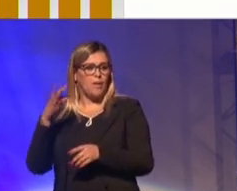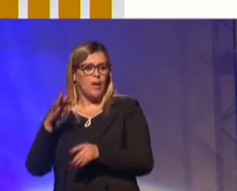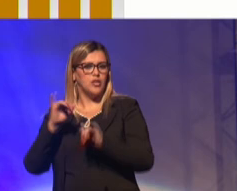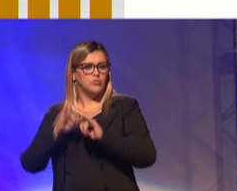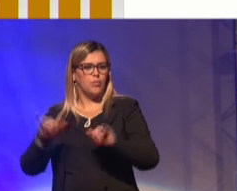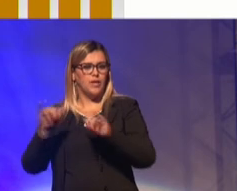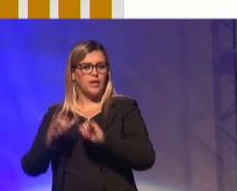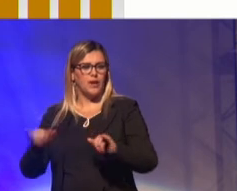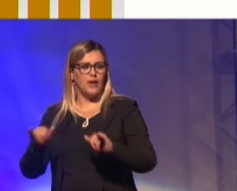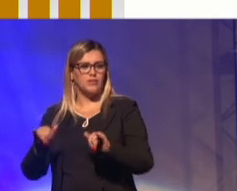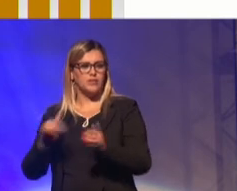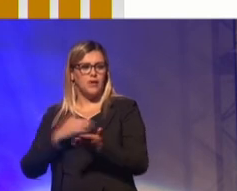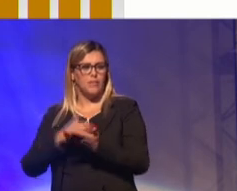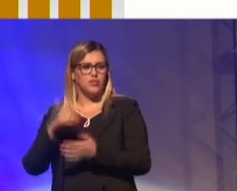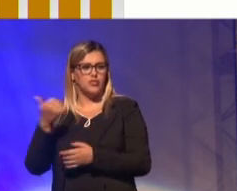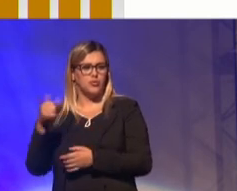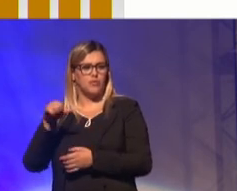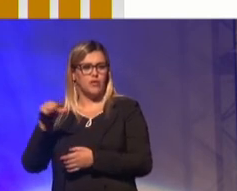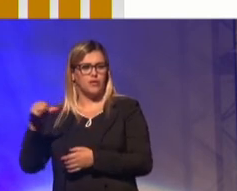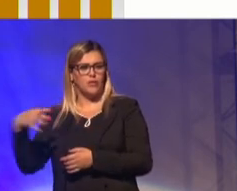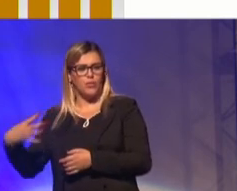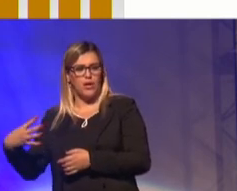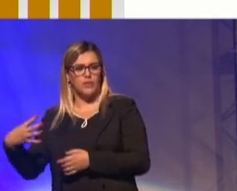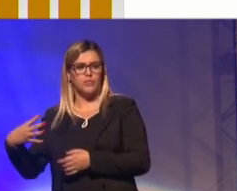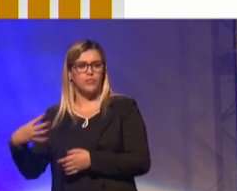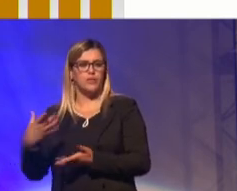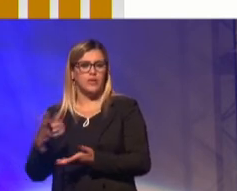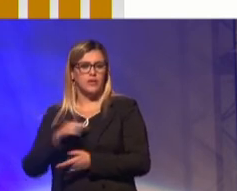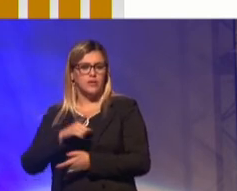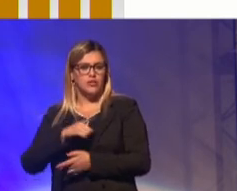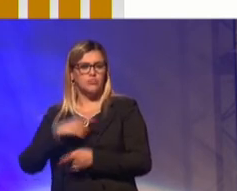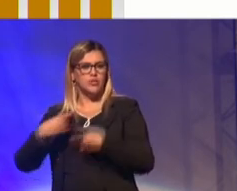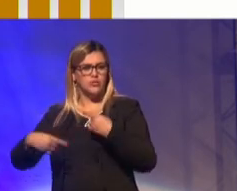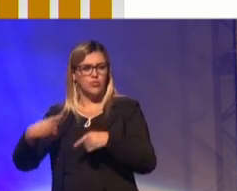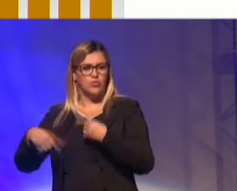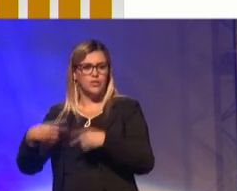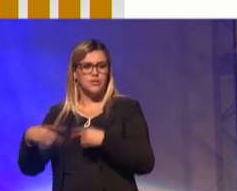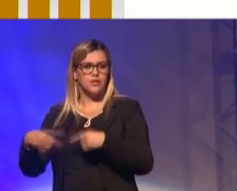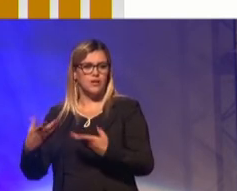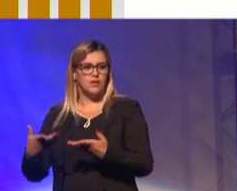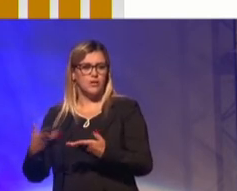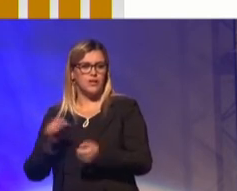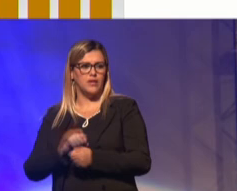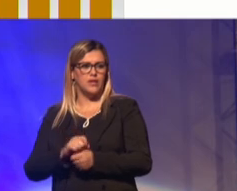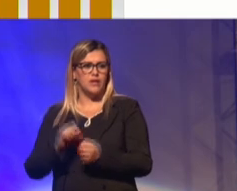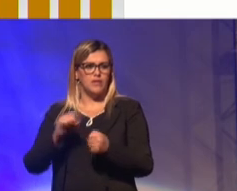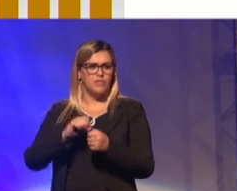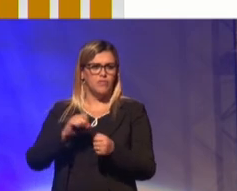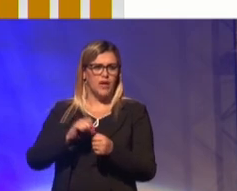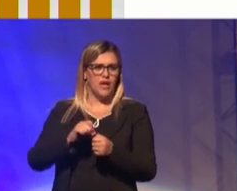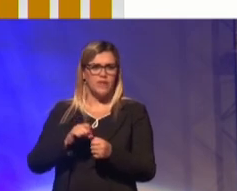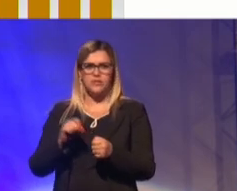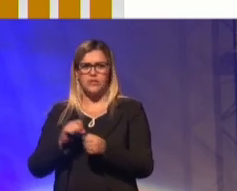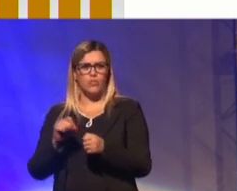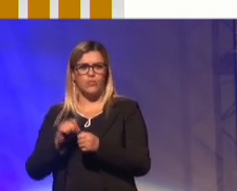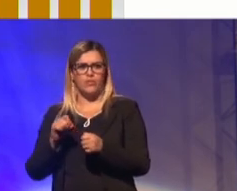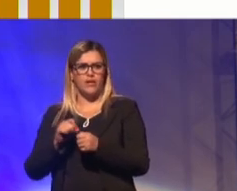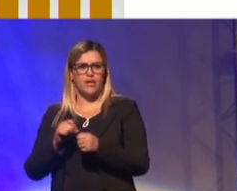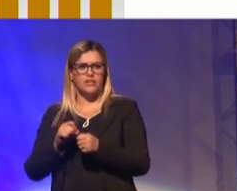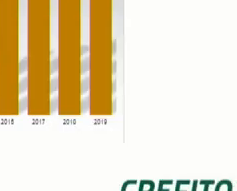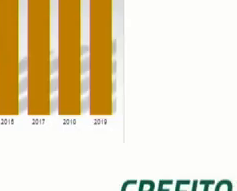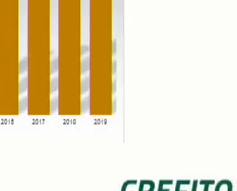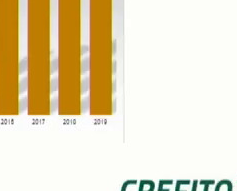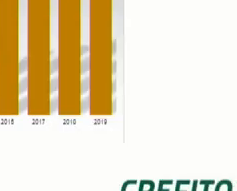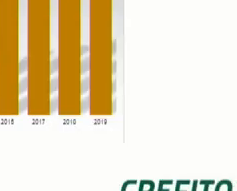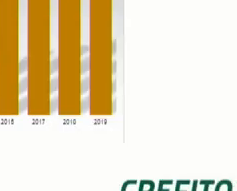publicados, principalmente a partir de 94, né, ainda tinha aquela discussão, faz vasodilatação, não faz? É só vasoconstrição? Aí